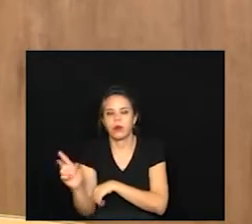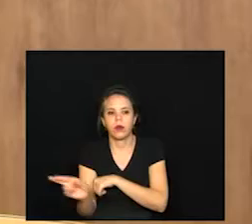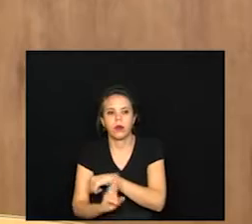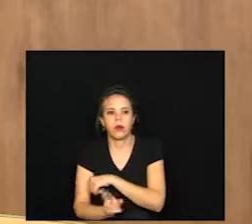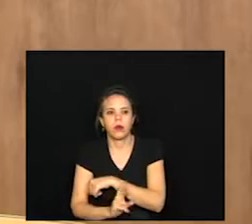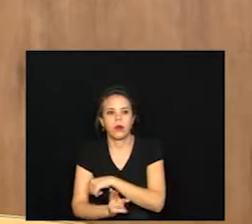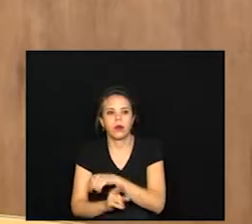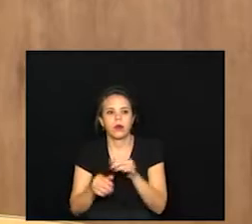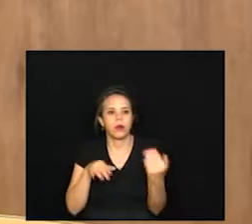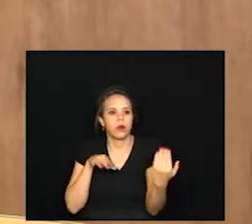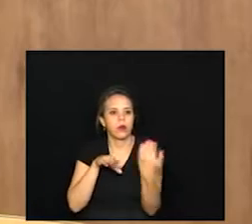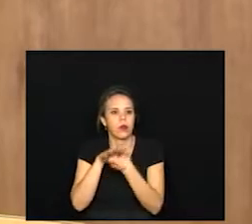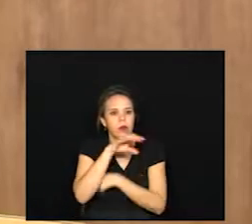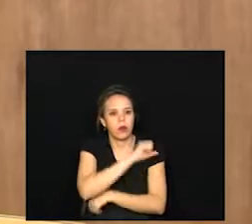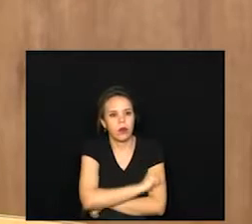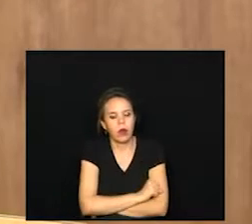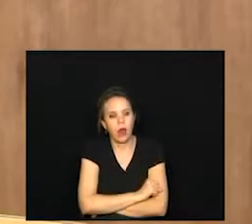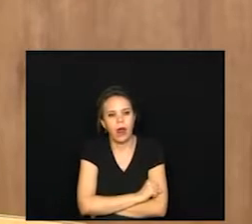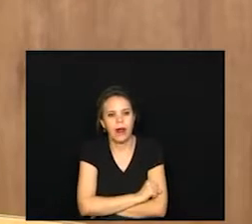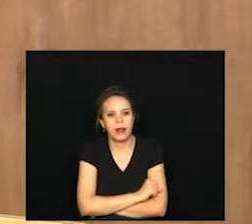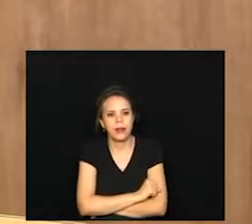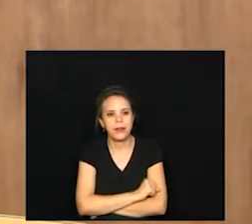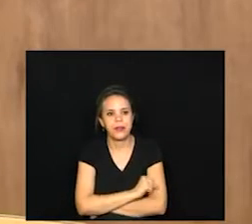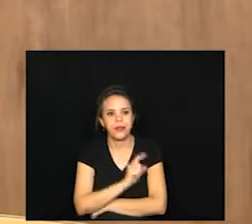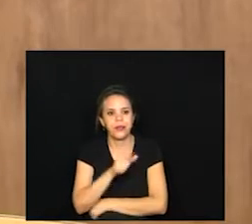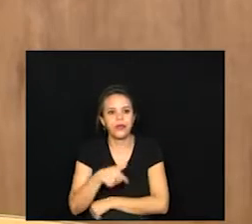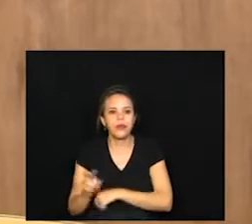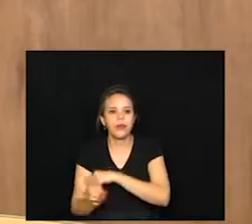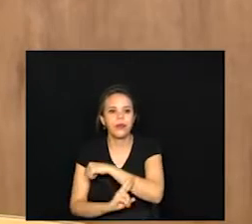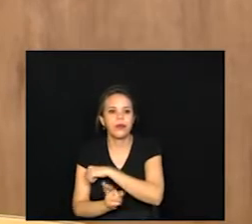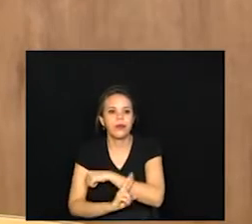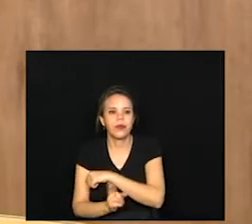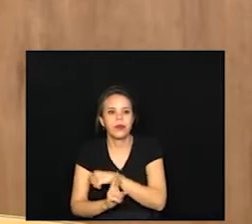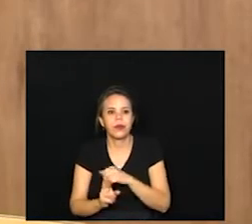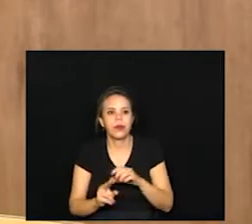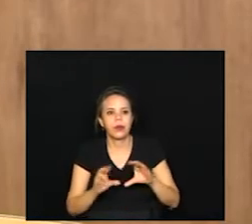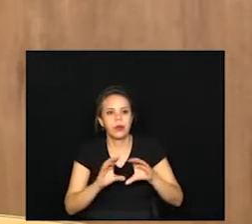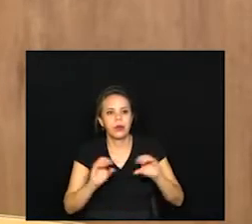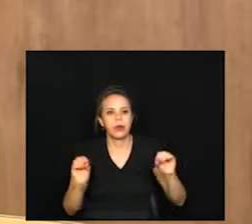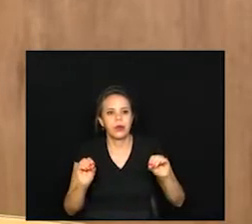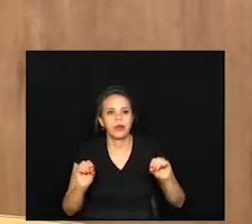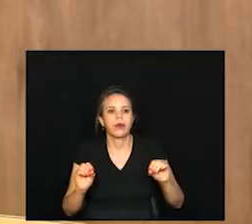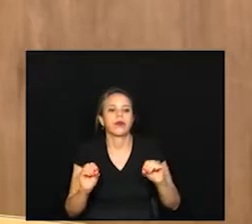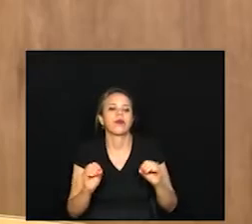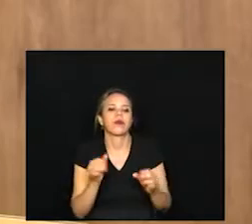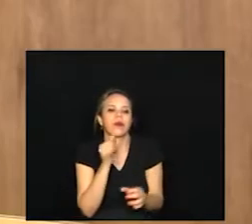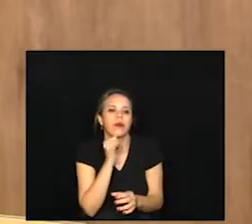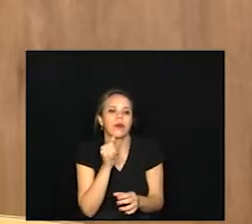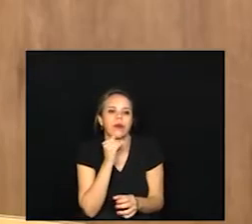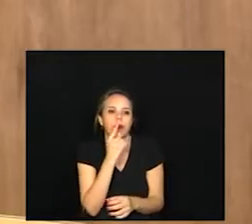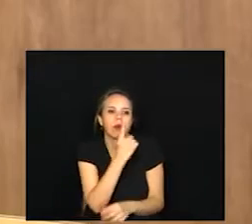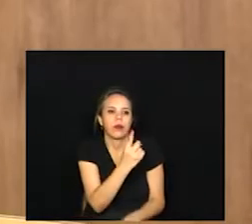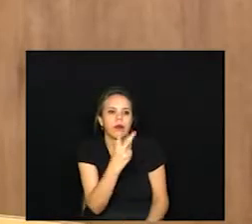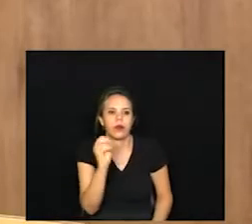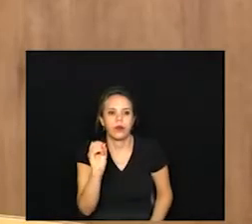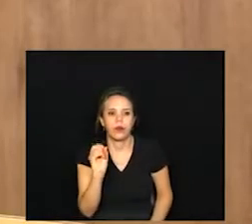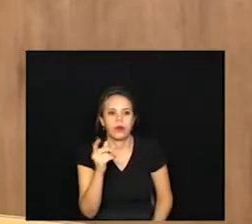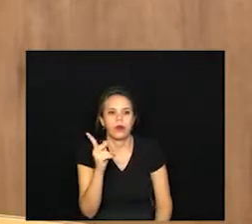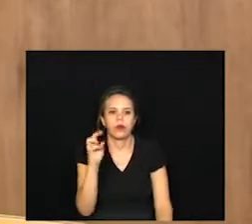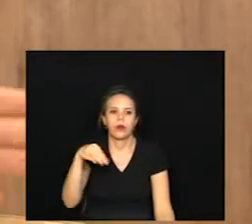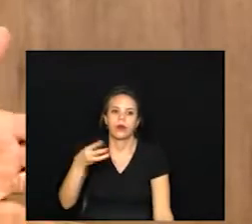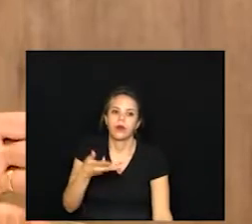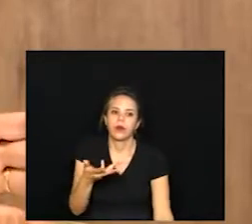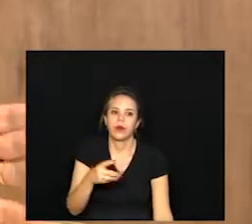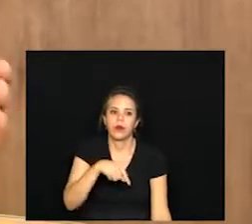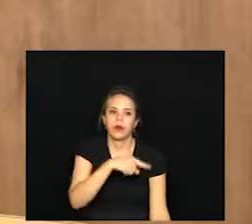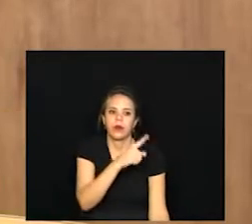de trânsito rápido, tá? Porque ela é uma rodovia de faixa zero, nível zero, ou seja, de 120 km por hora. Então,